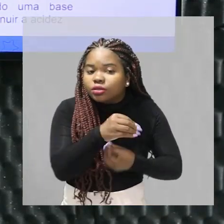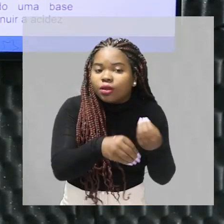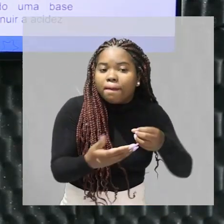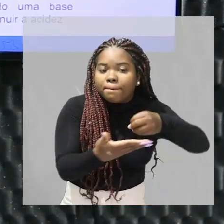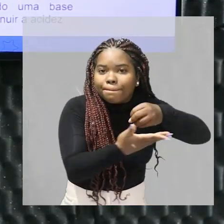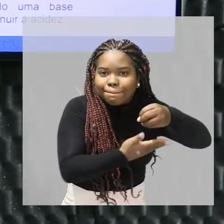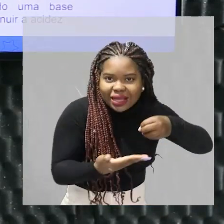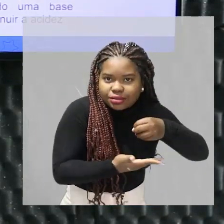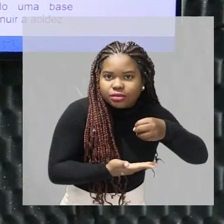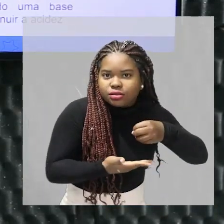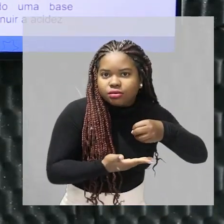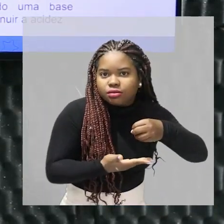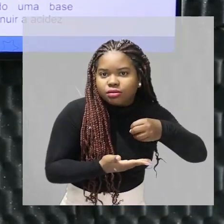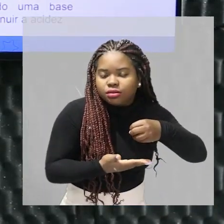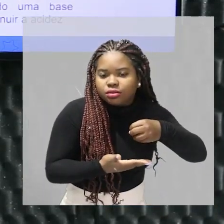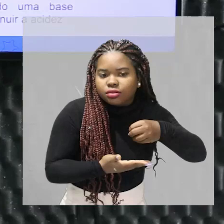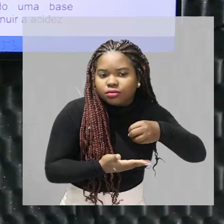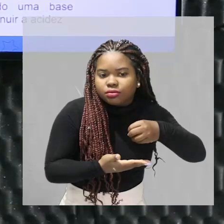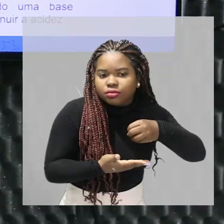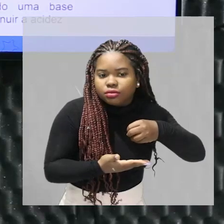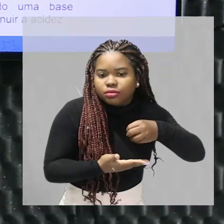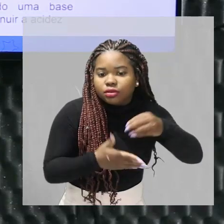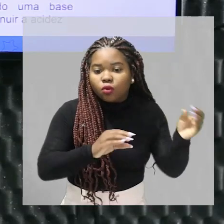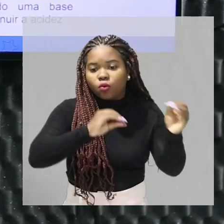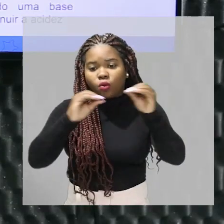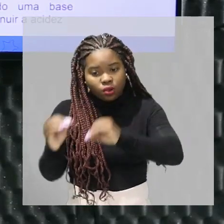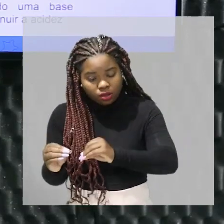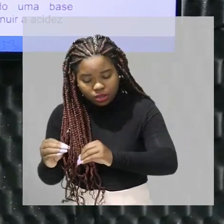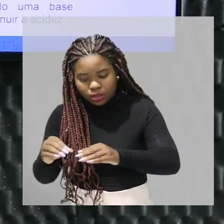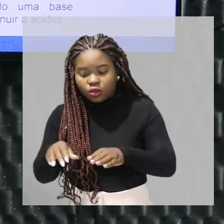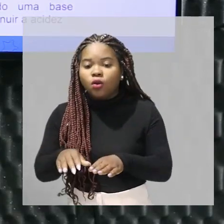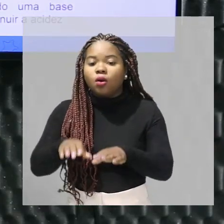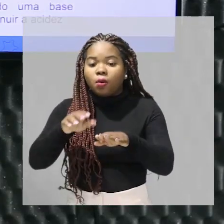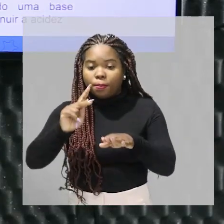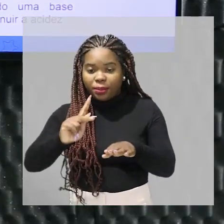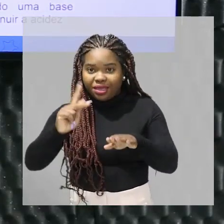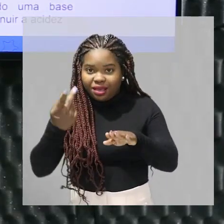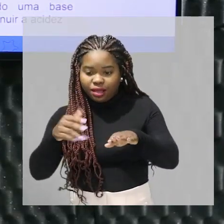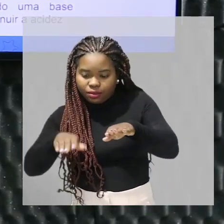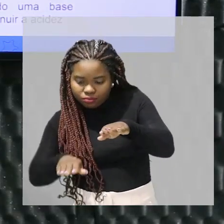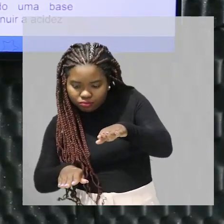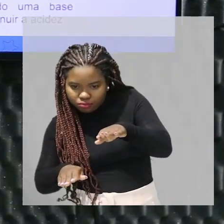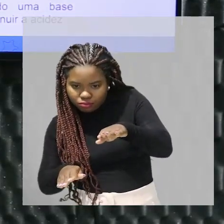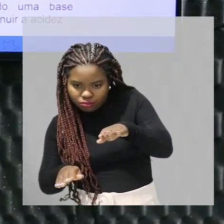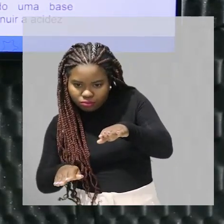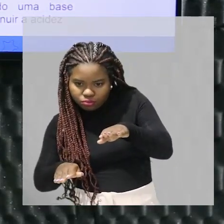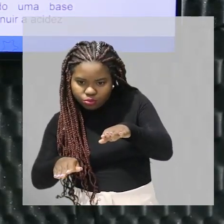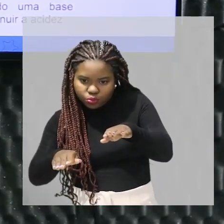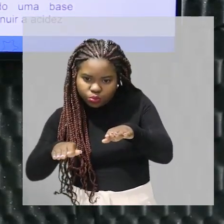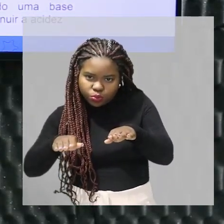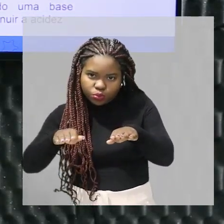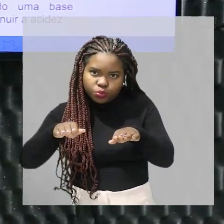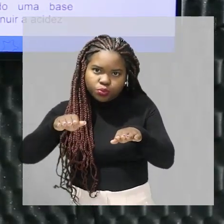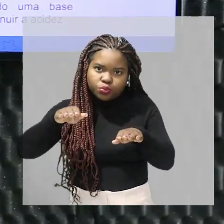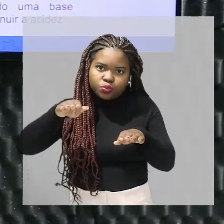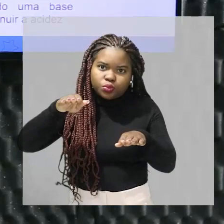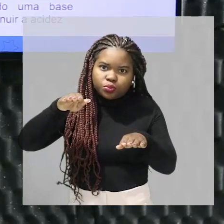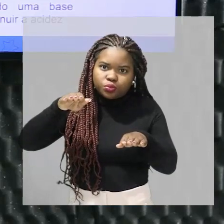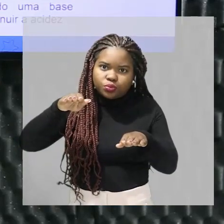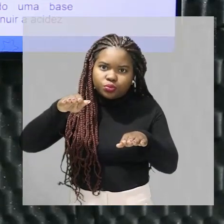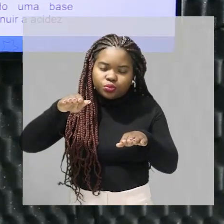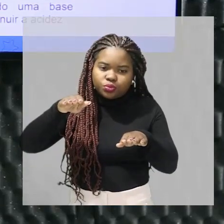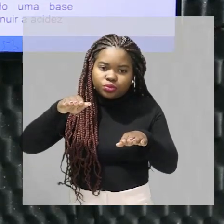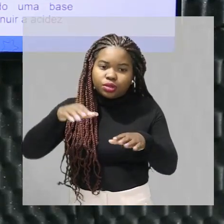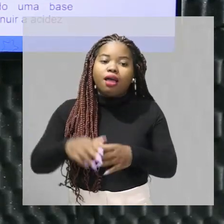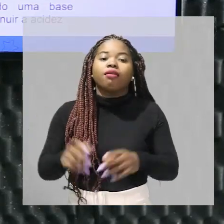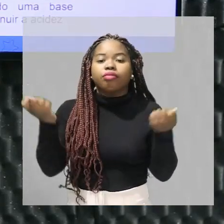básica, certo? Essa solução básica vai elevar o pH da solução nutritiva. E aí, então, ela vai